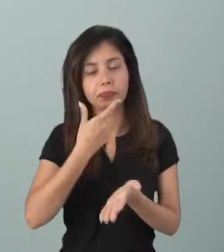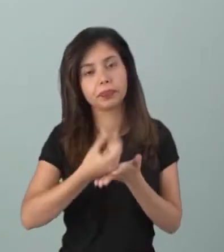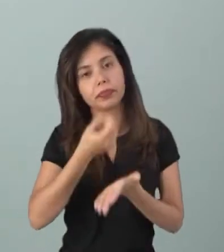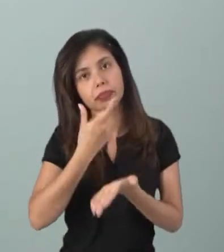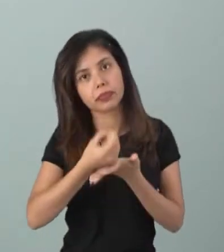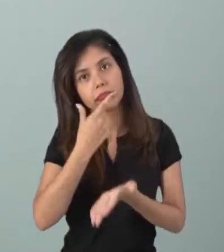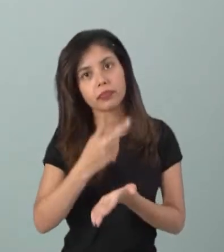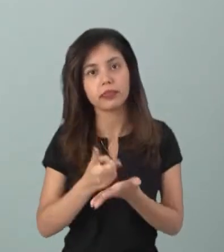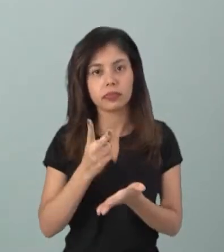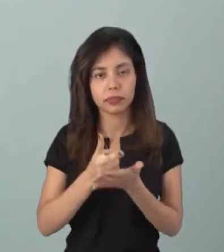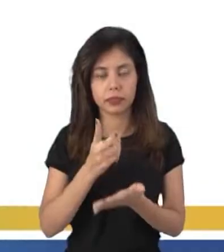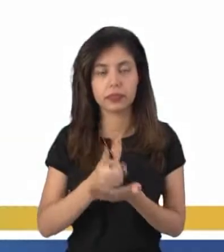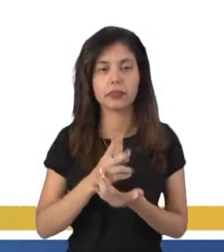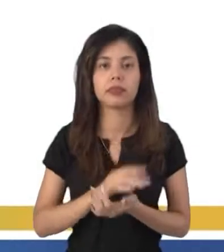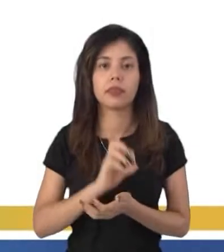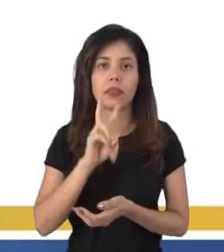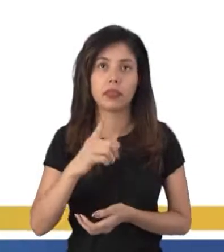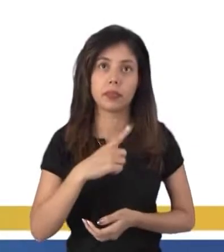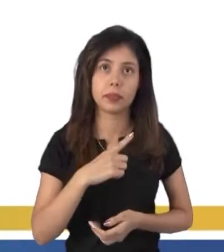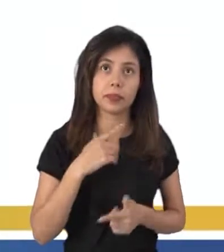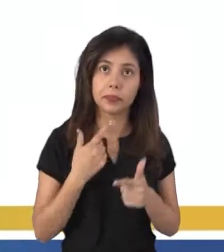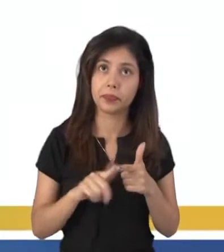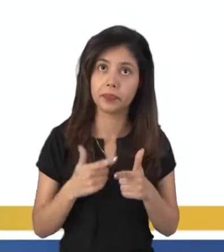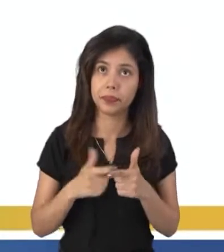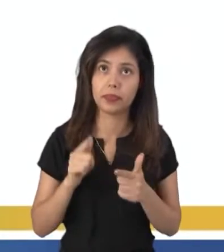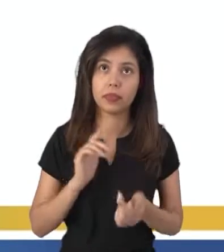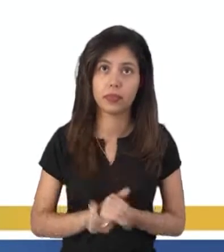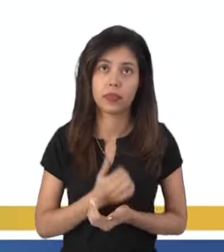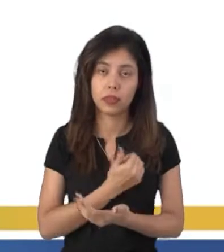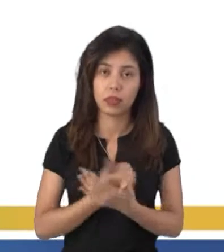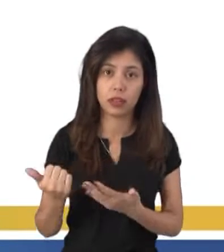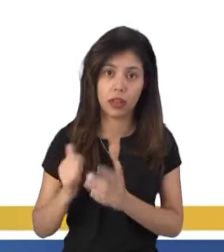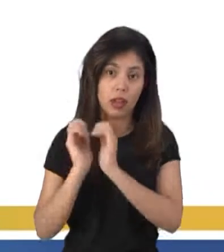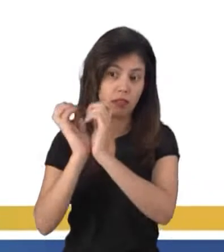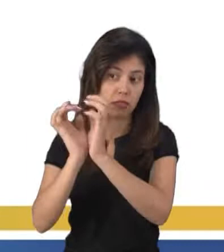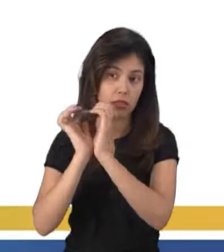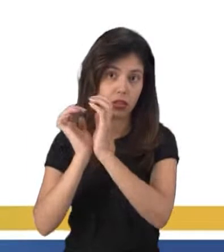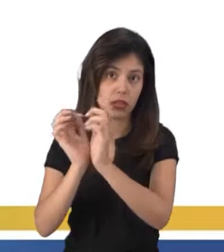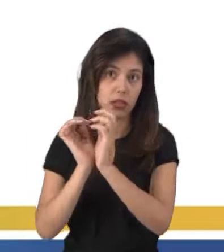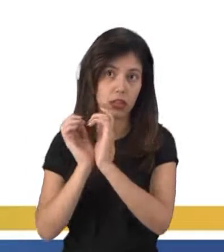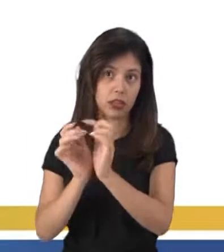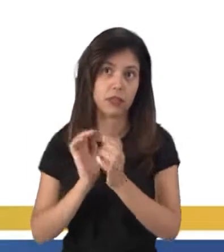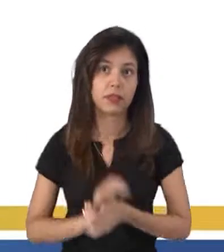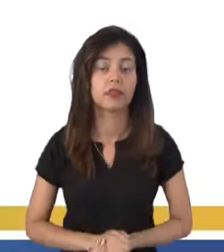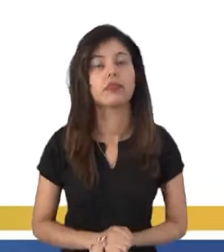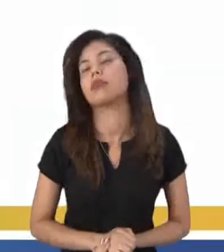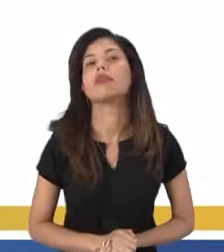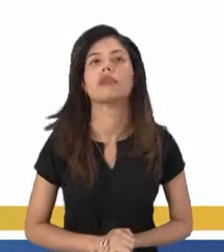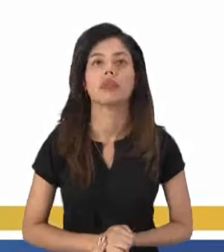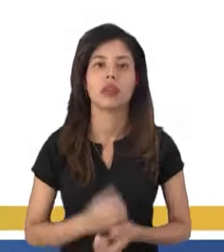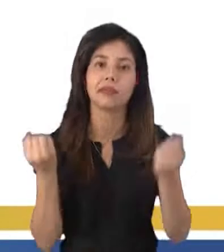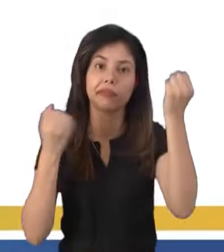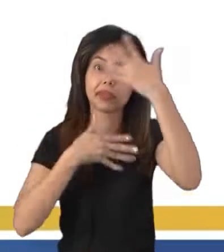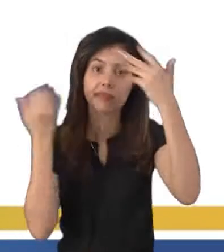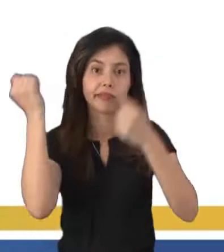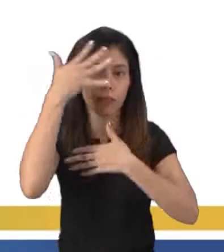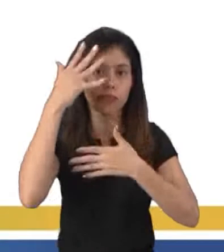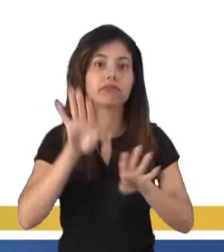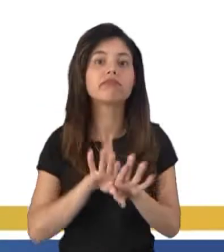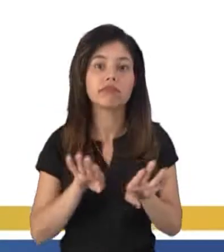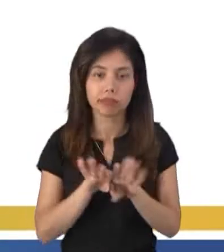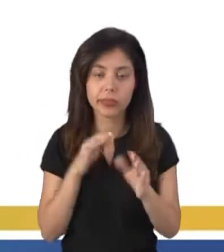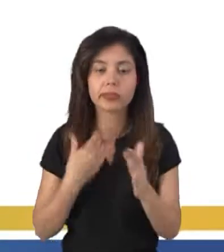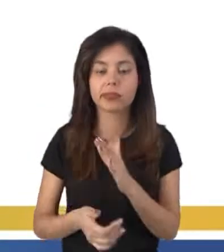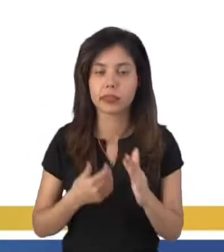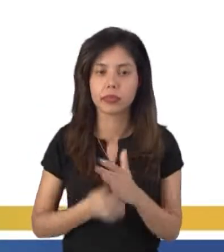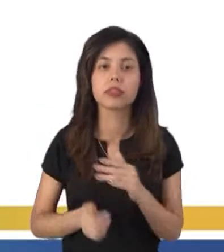consumindo, ela vai ter aí problemas com a ação dos seus neurotransmissores. Lembra que a gente viu sobre a importância da gente